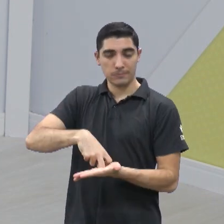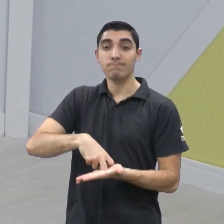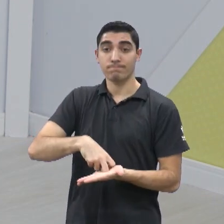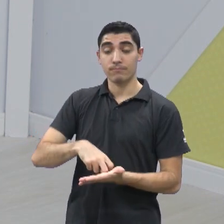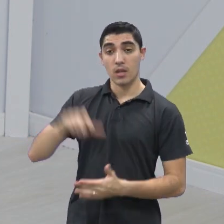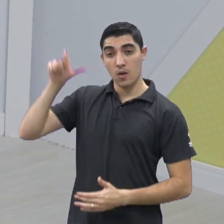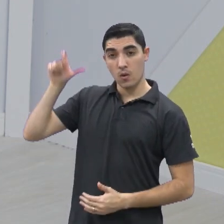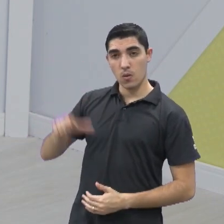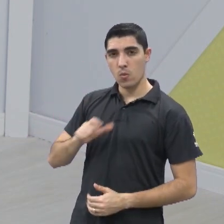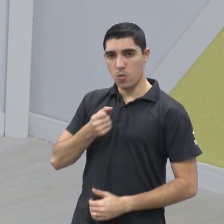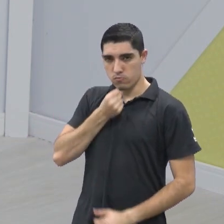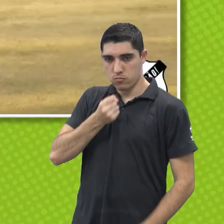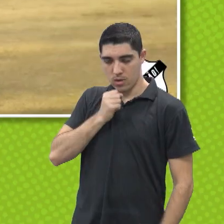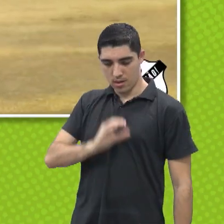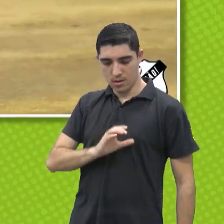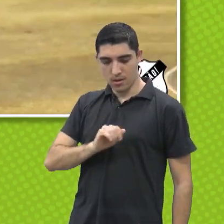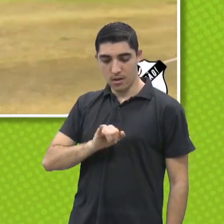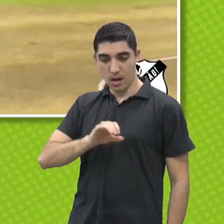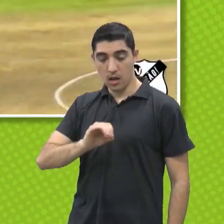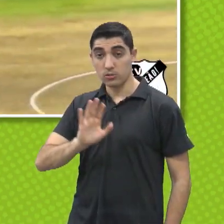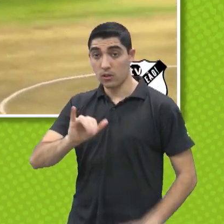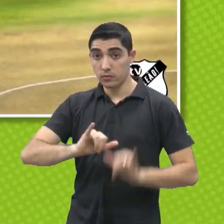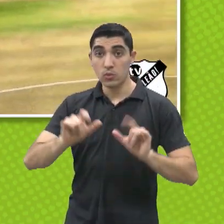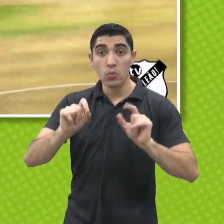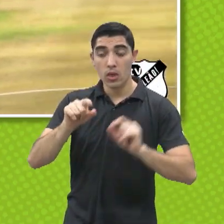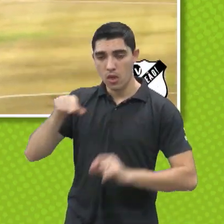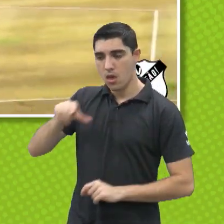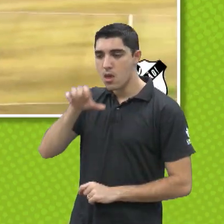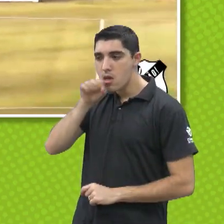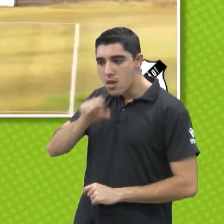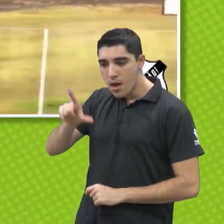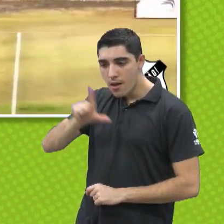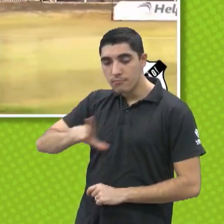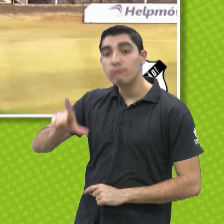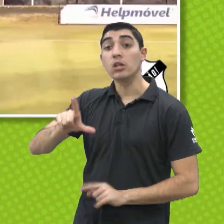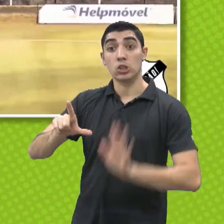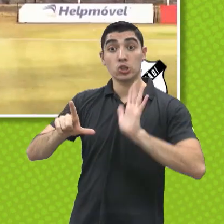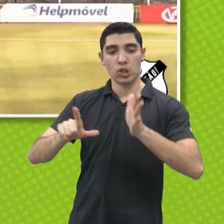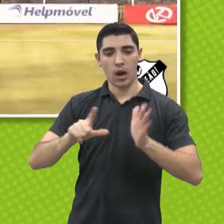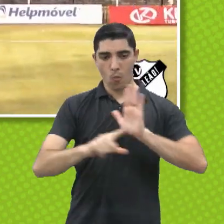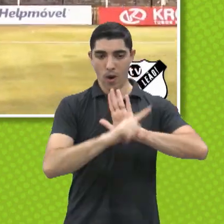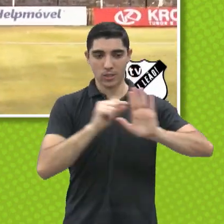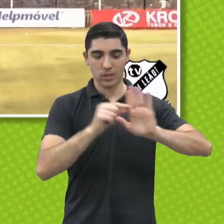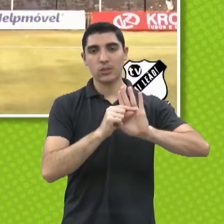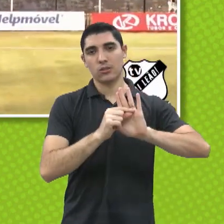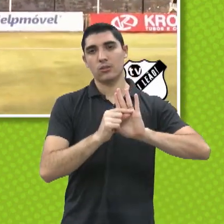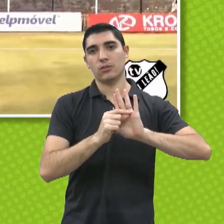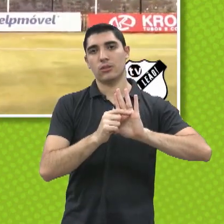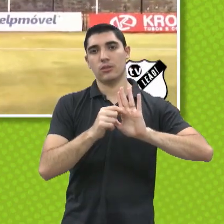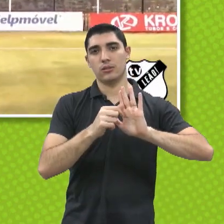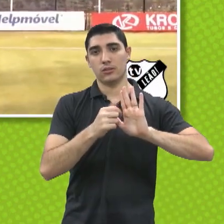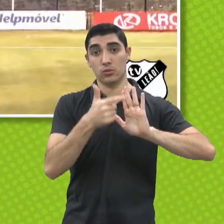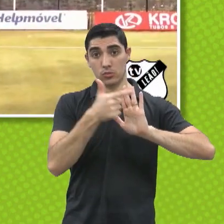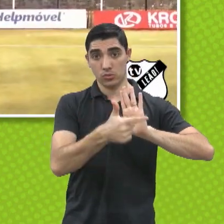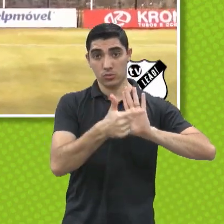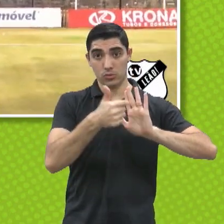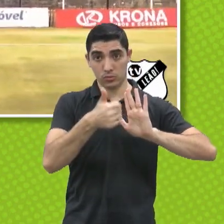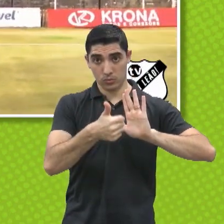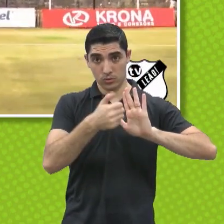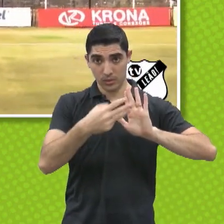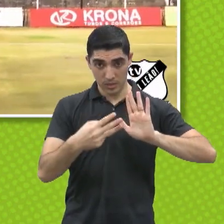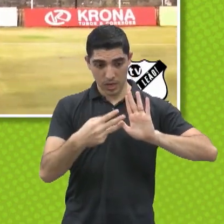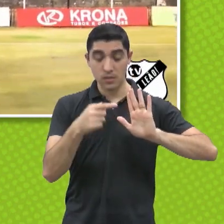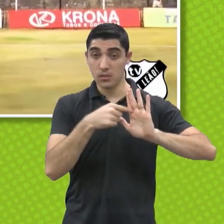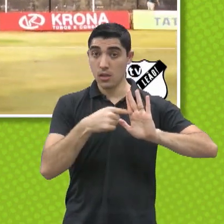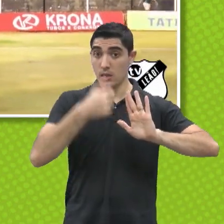Porto Ferreira, a Inter foi julgada no artigo 213, que diz respeito à estratégia preventiva